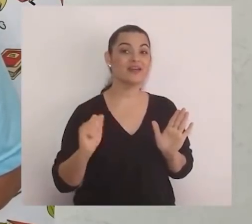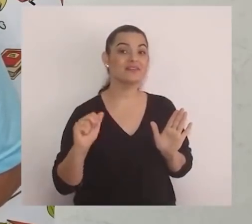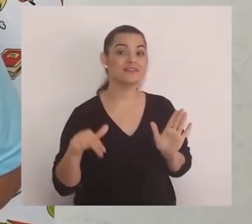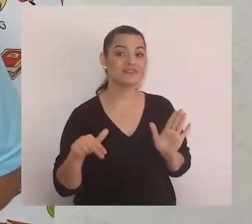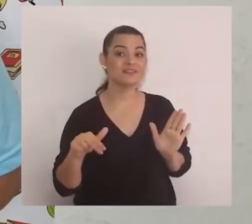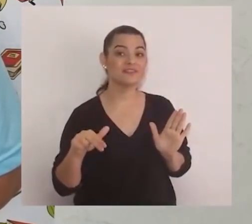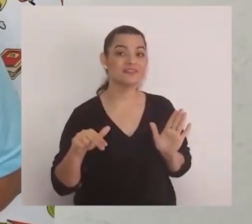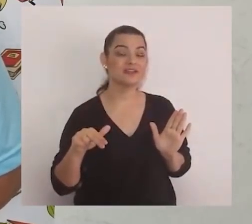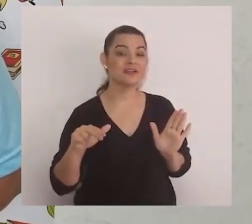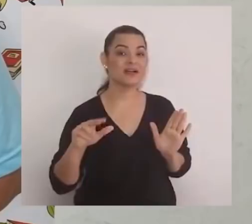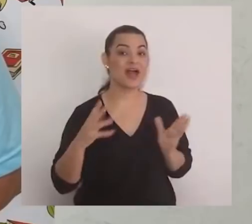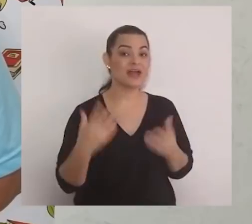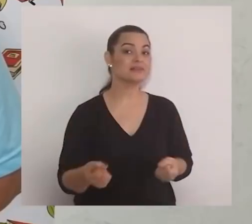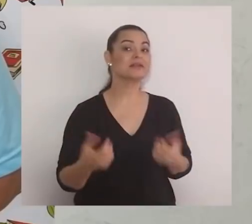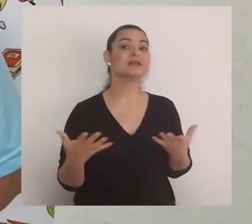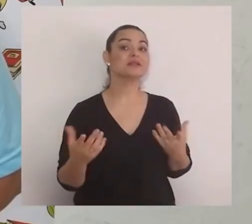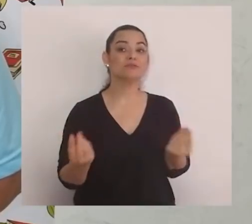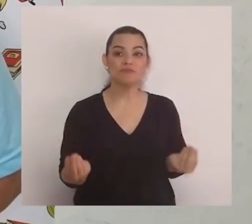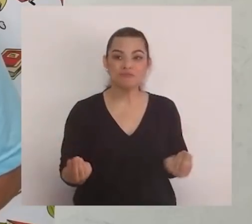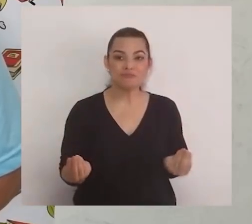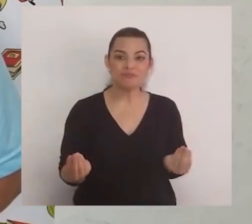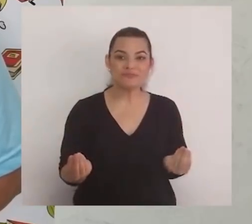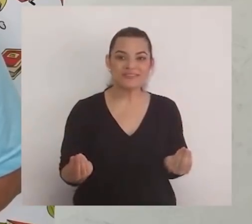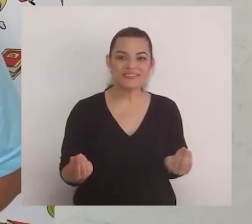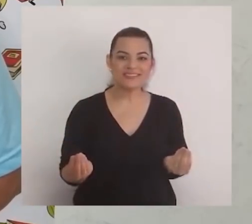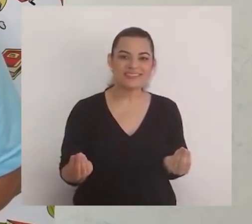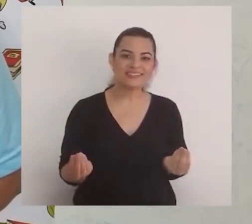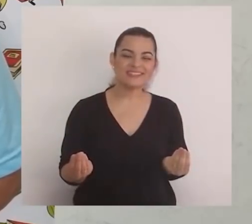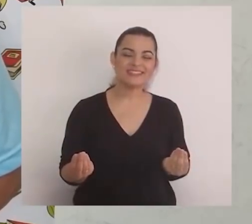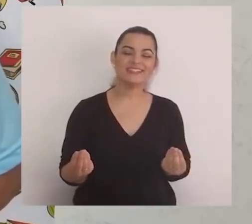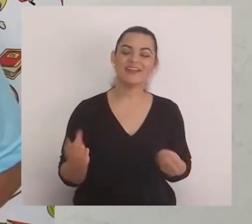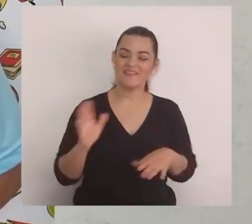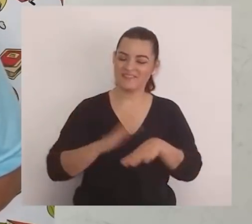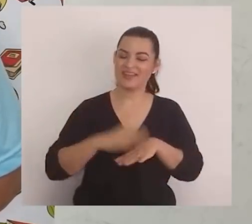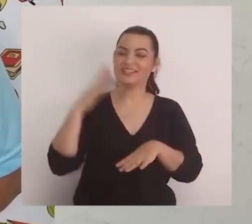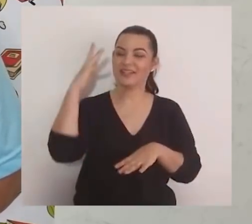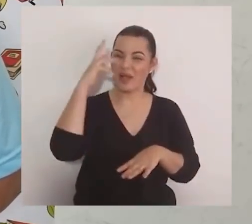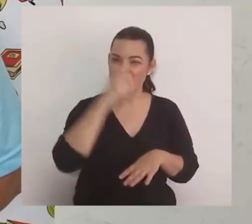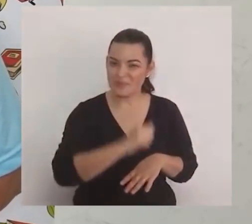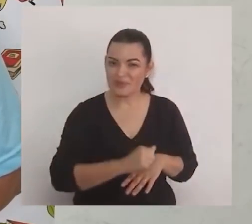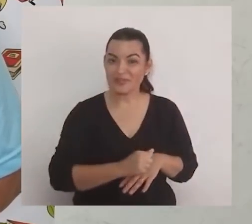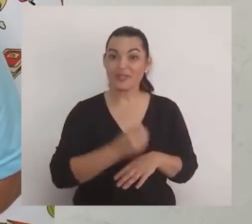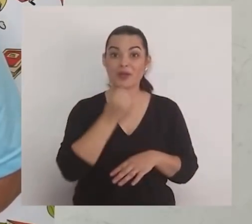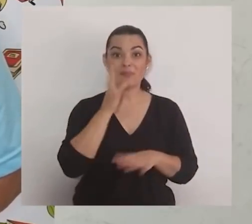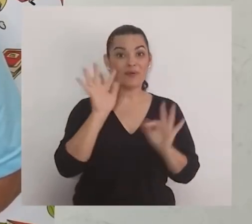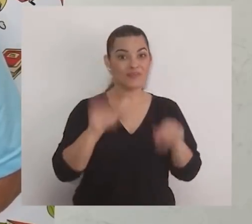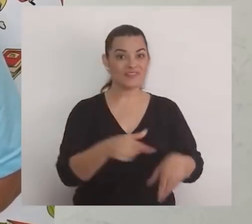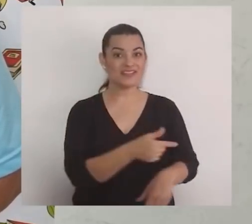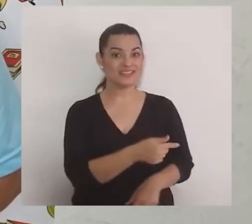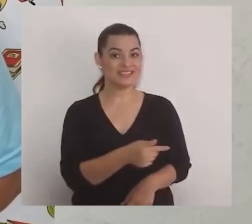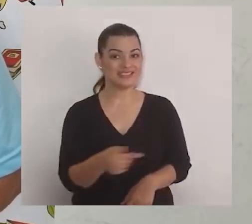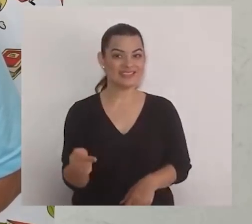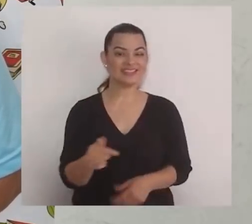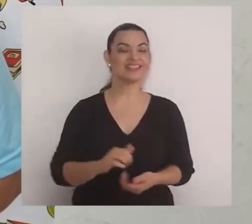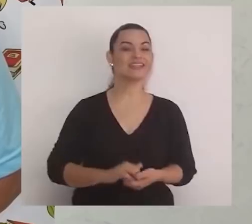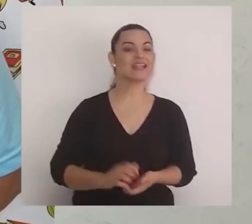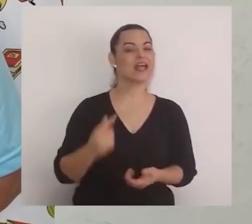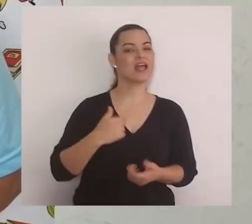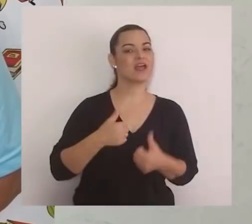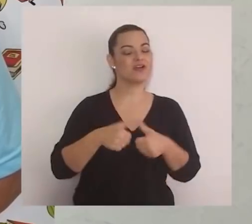pedido? Como será que vocês precisam fazer essa escrita? Será que é uma carta? Um